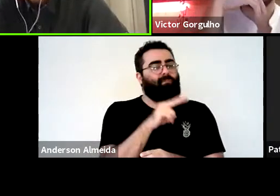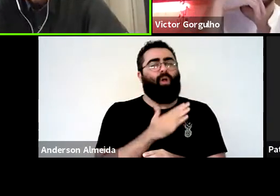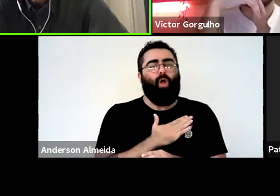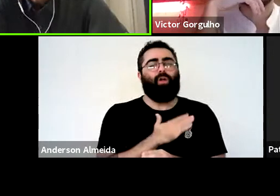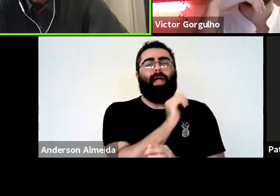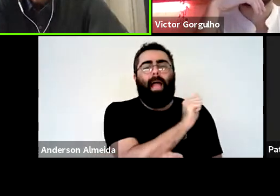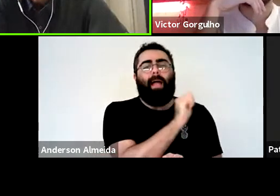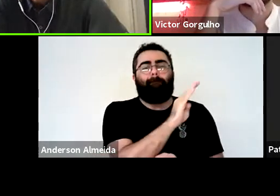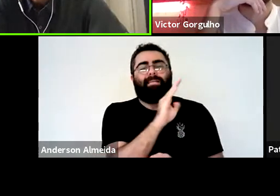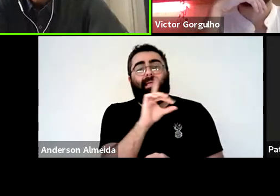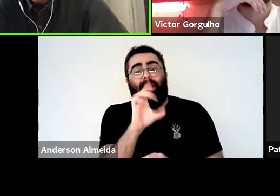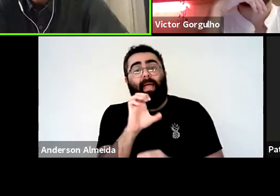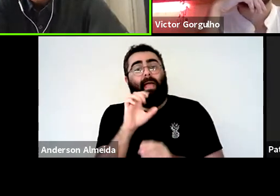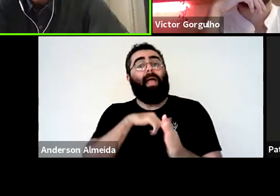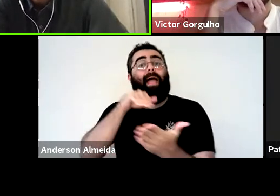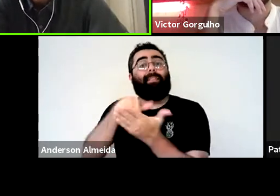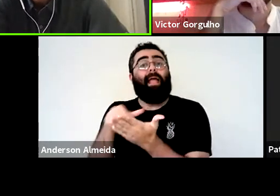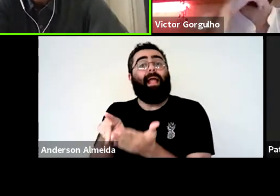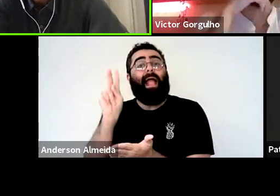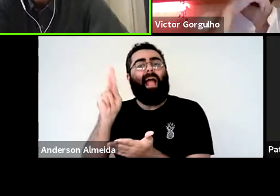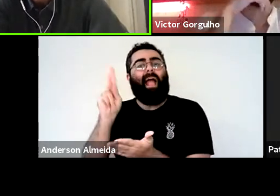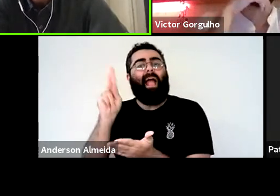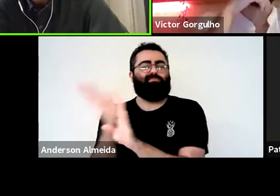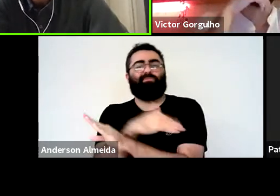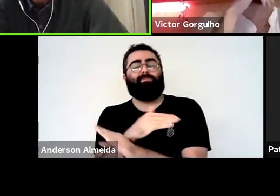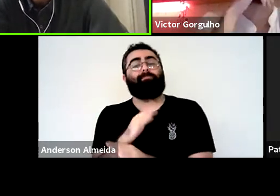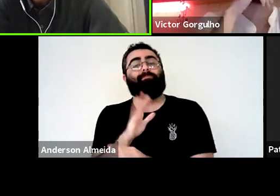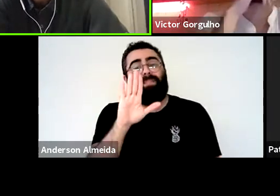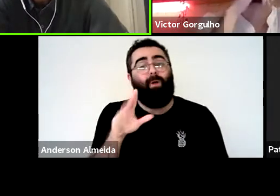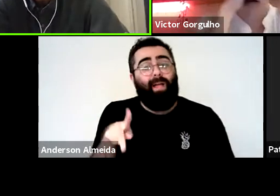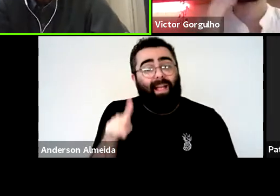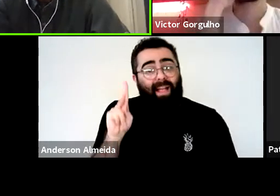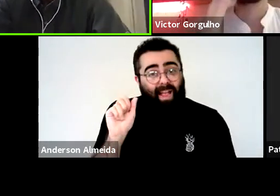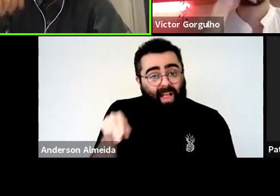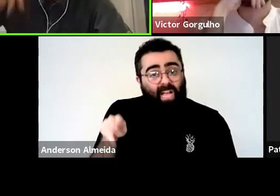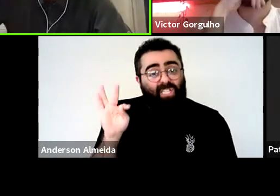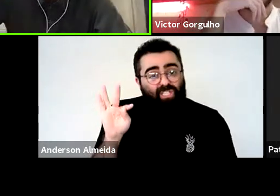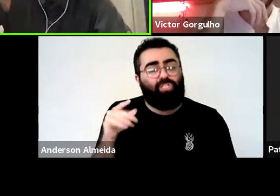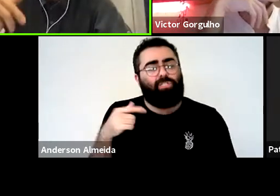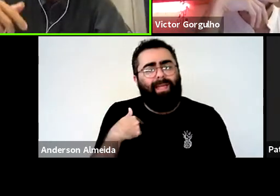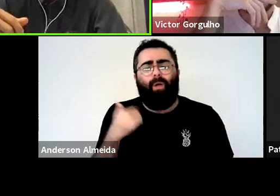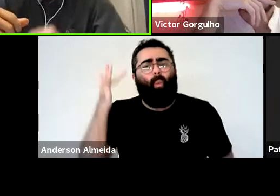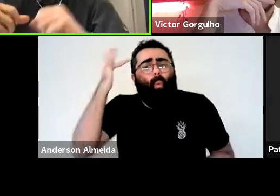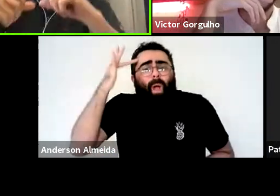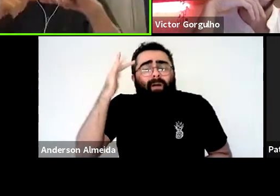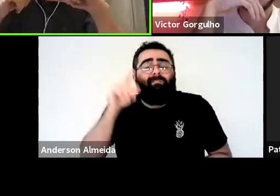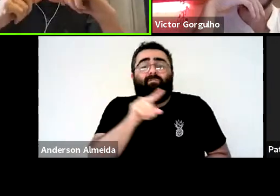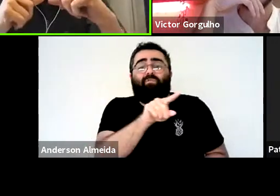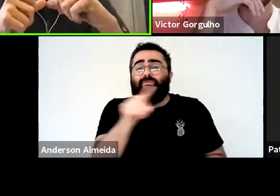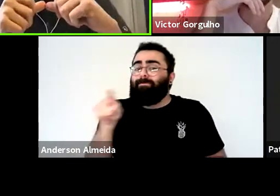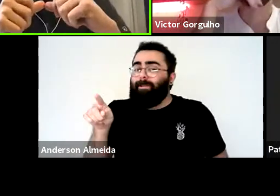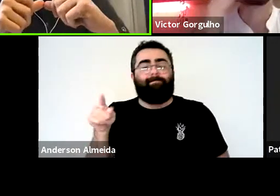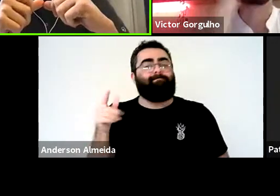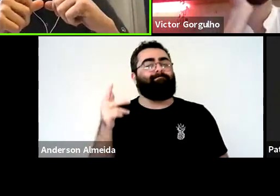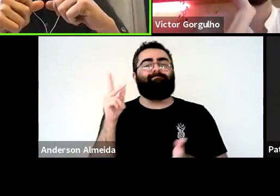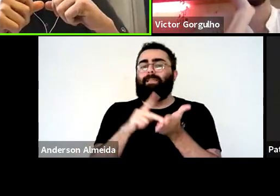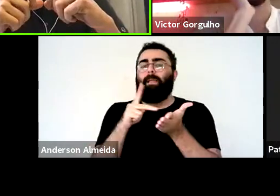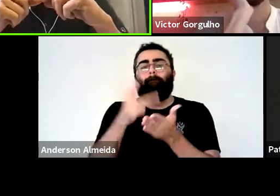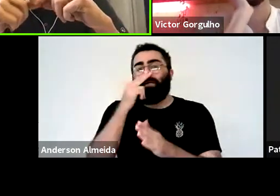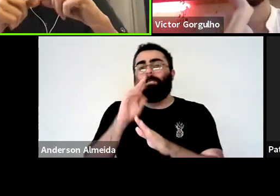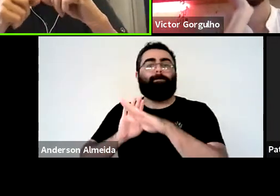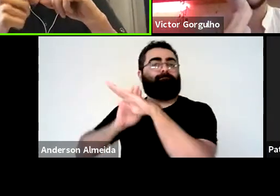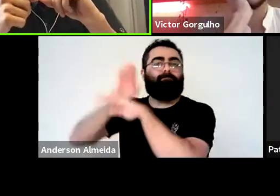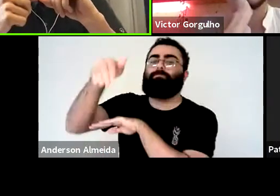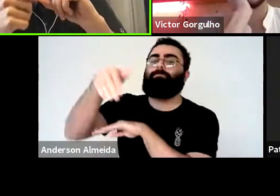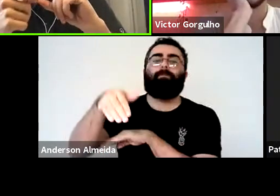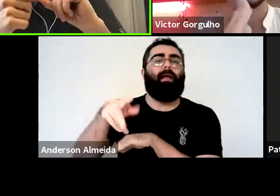aí o Deleuze, de repente, começa a conversar com vocês do lado do túmulo, ou para além do túmulo. E ele diz assim: